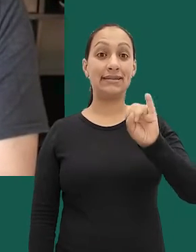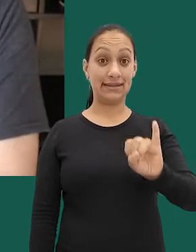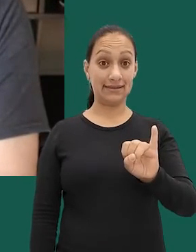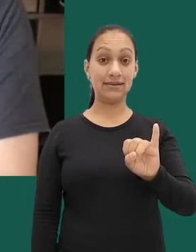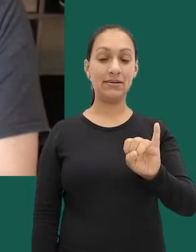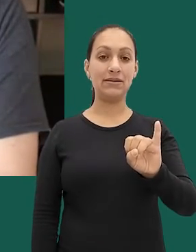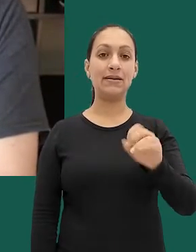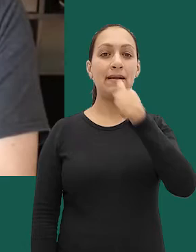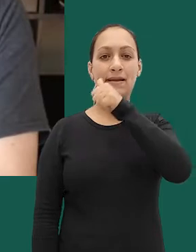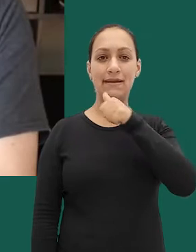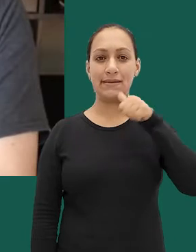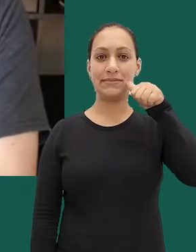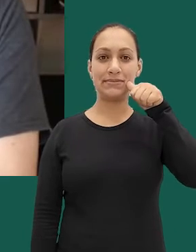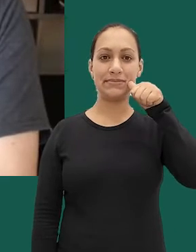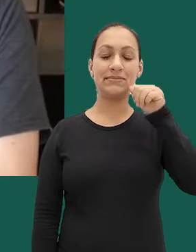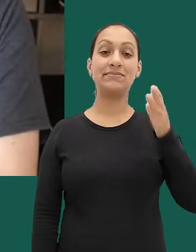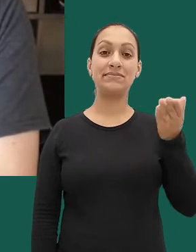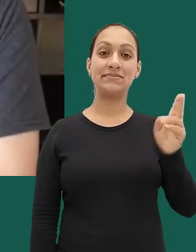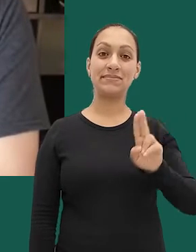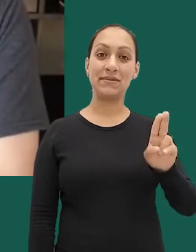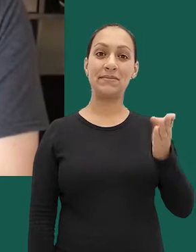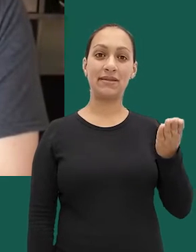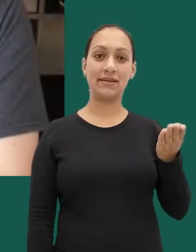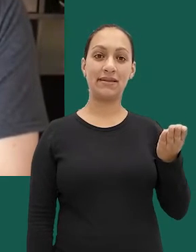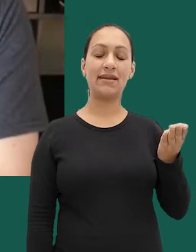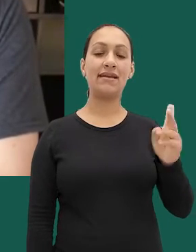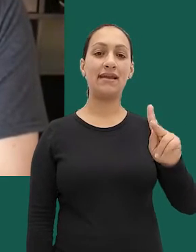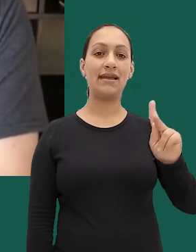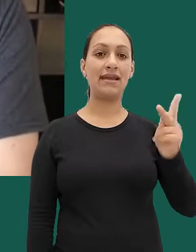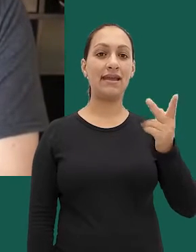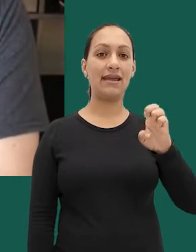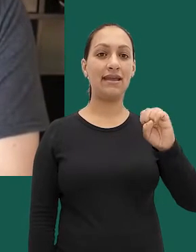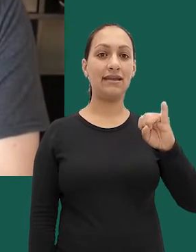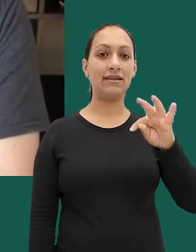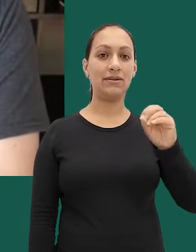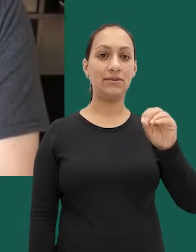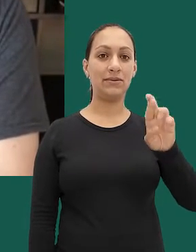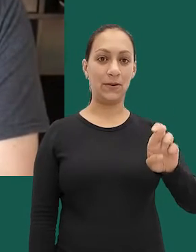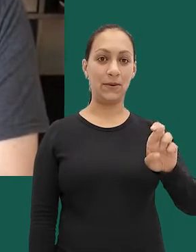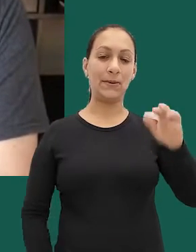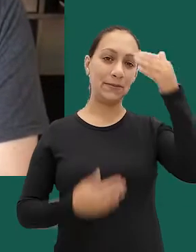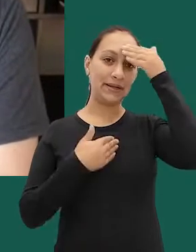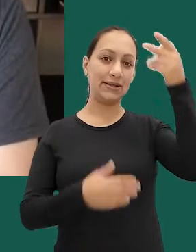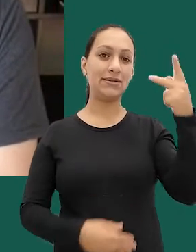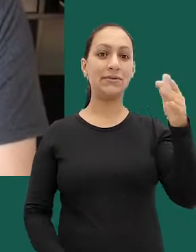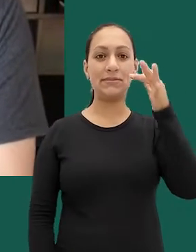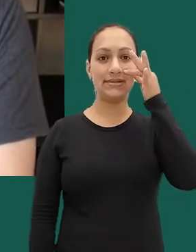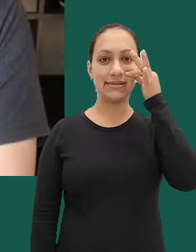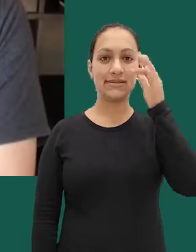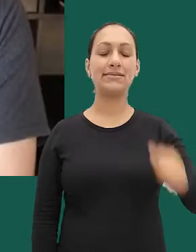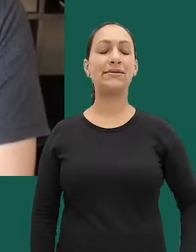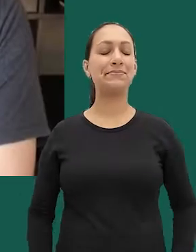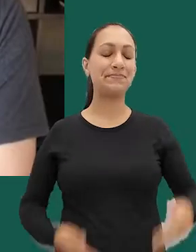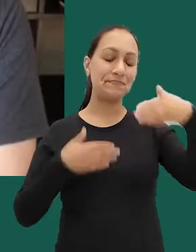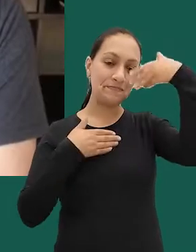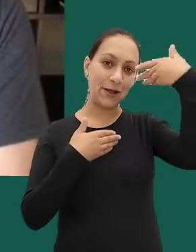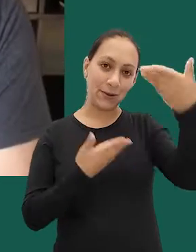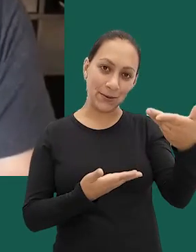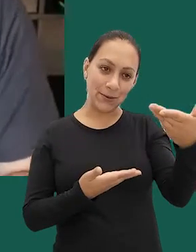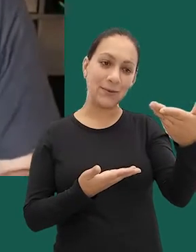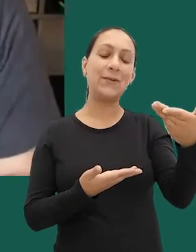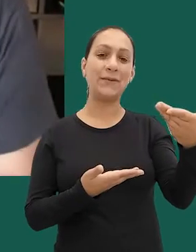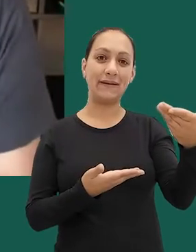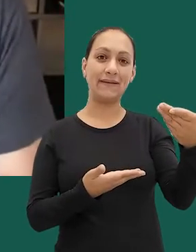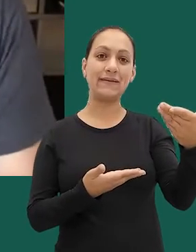da Amazon, o Heitor. Então, agradeço muito a tua presença, Heitor. É uma honra fazer esse